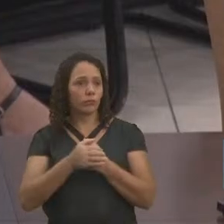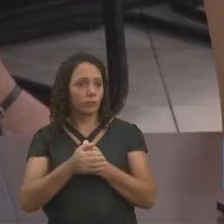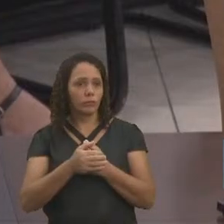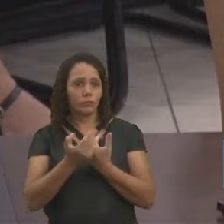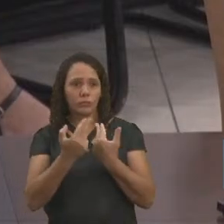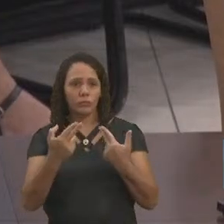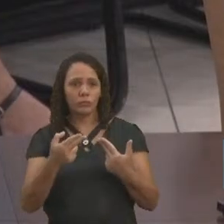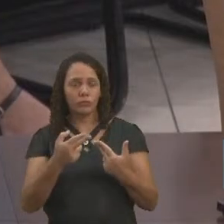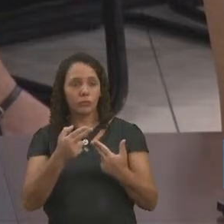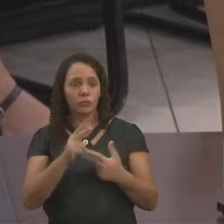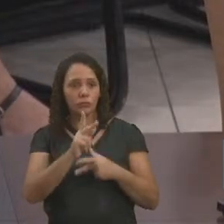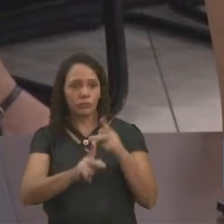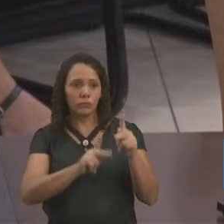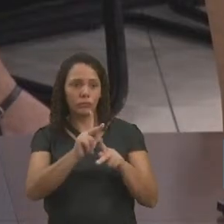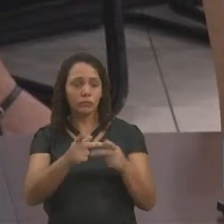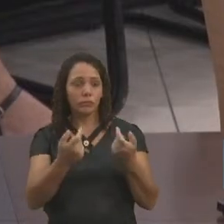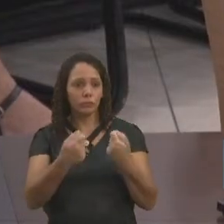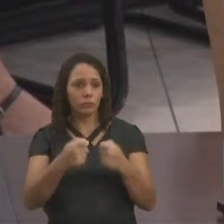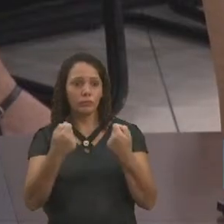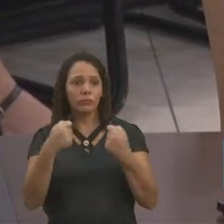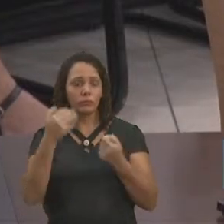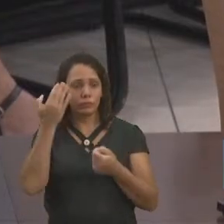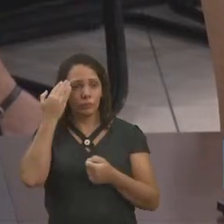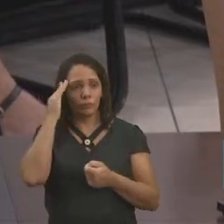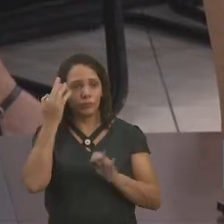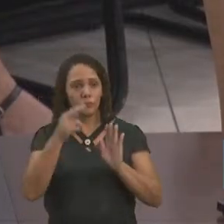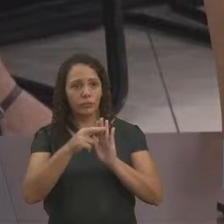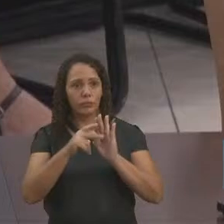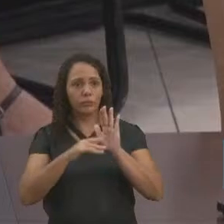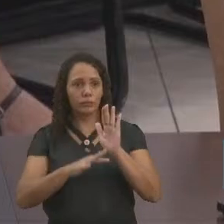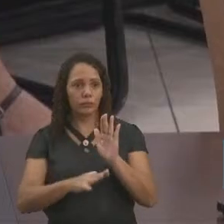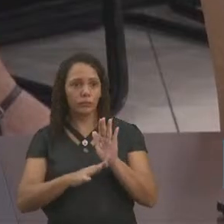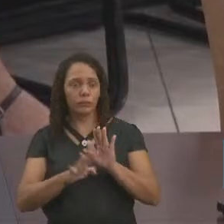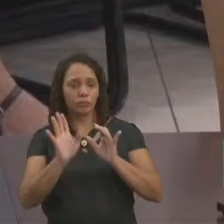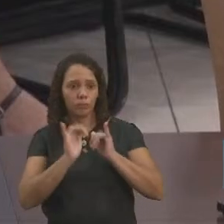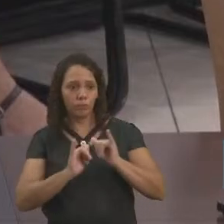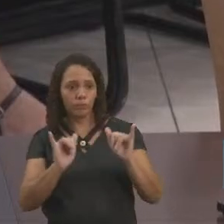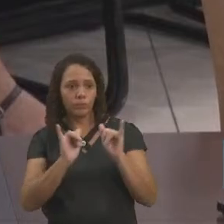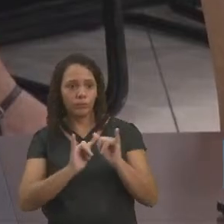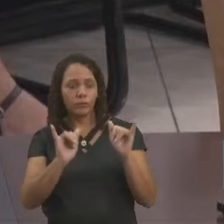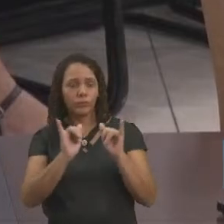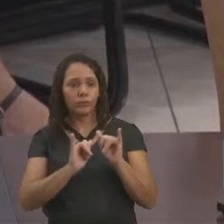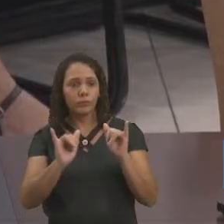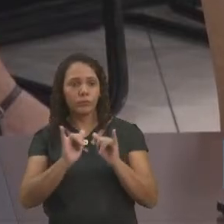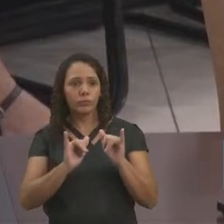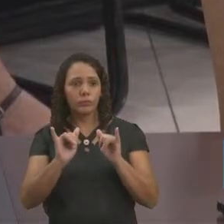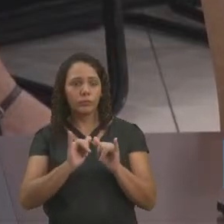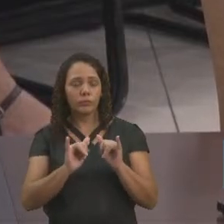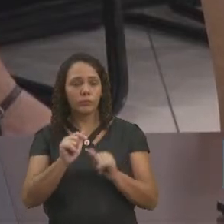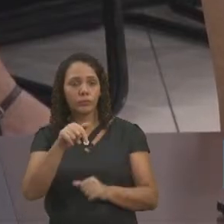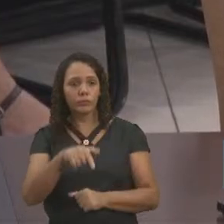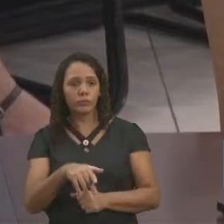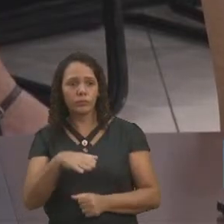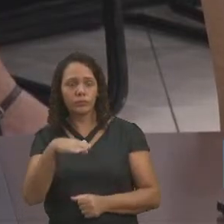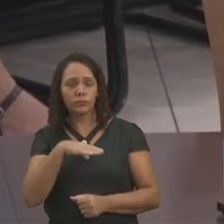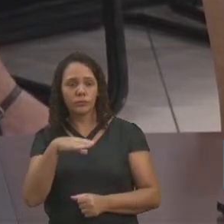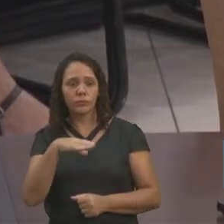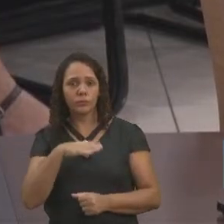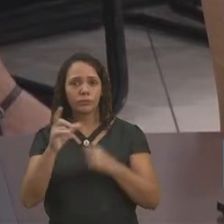né? Esconder os relatórios que são colocados aqui, que são publicados. A situação de Jacareí